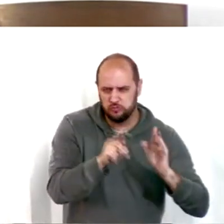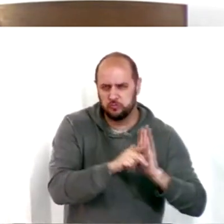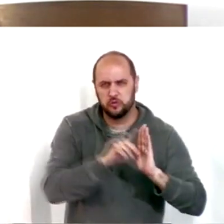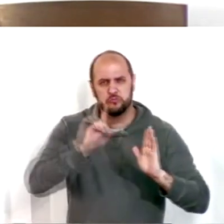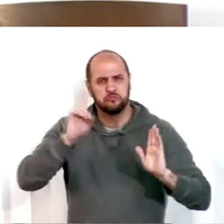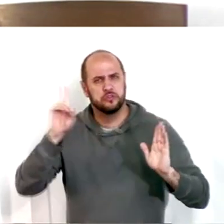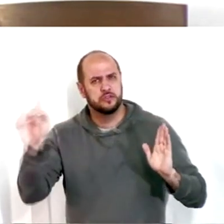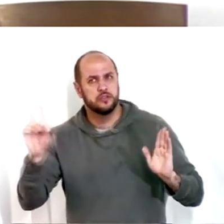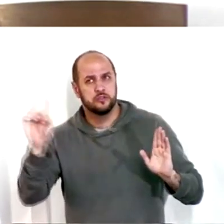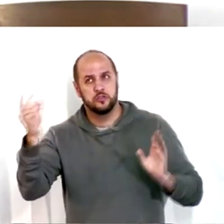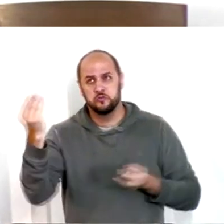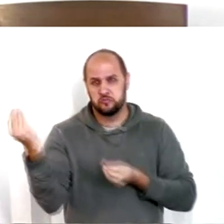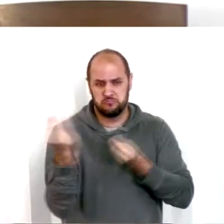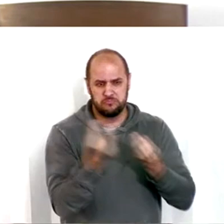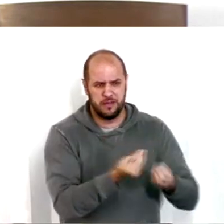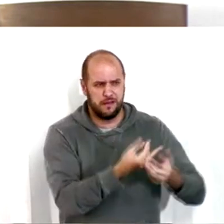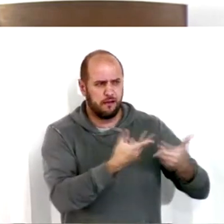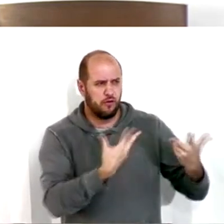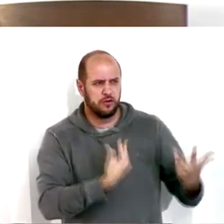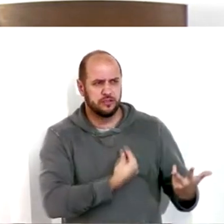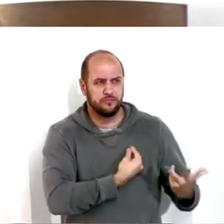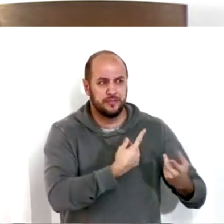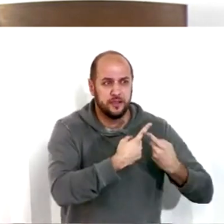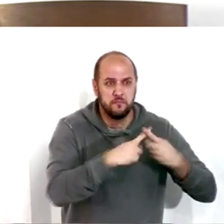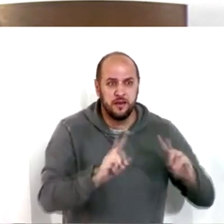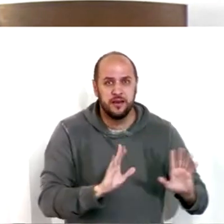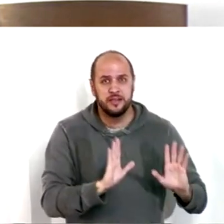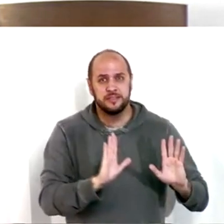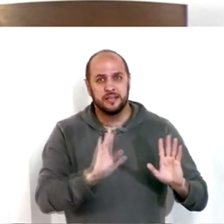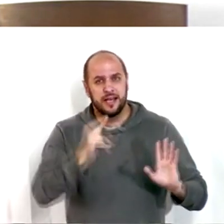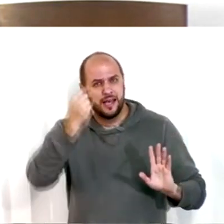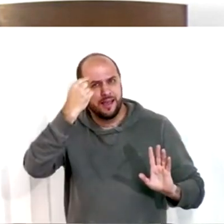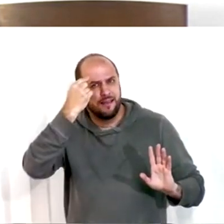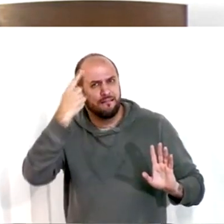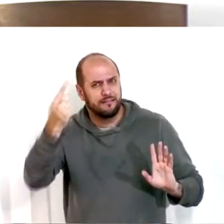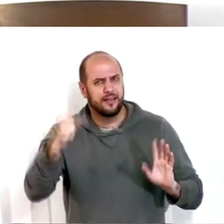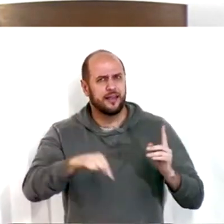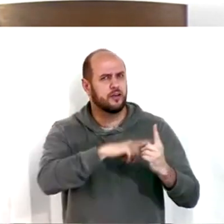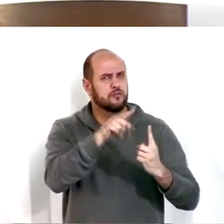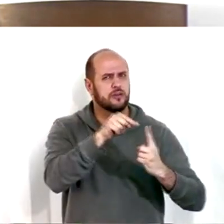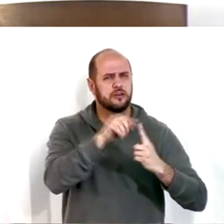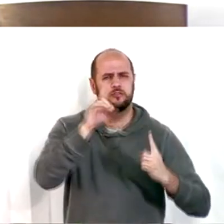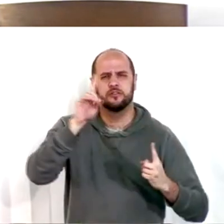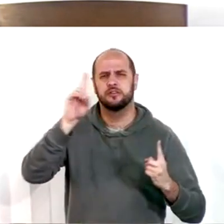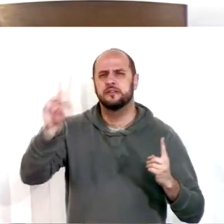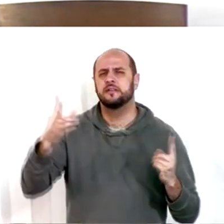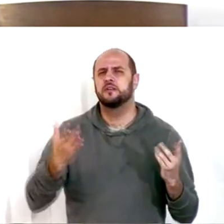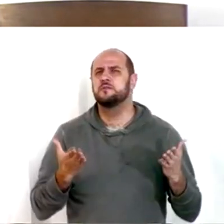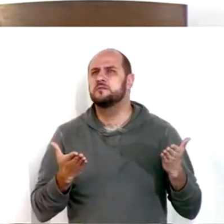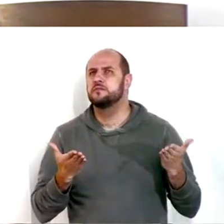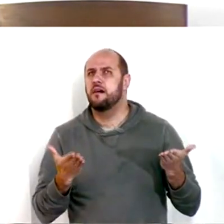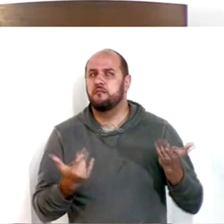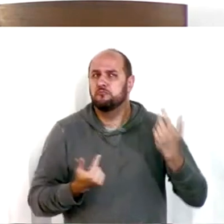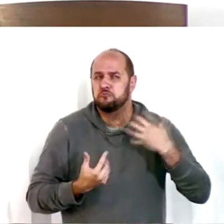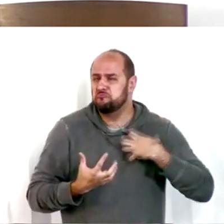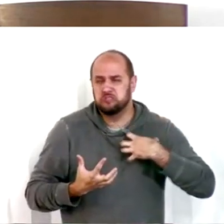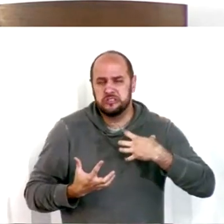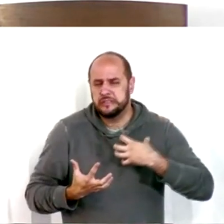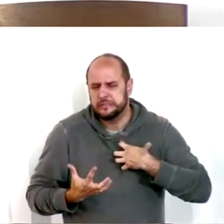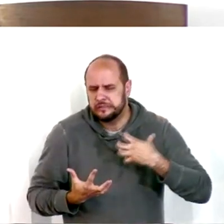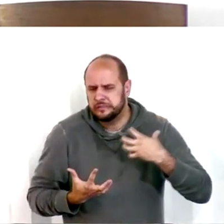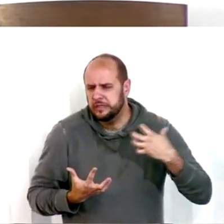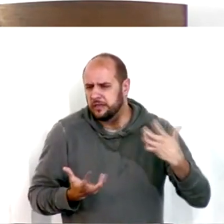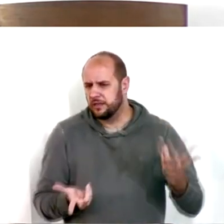Deus e de sua providência. Mas esse senso sobre o propósito de Deus não daria a